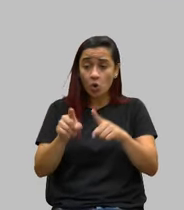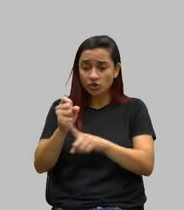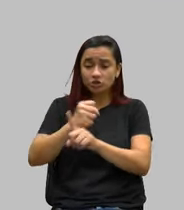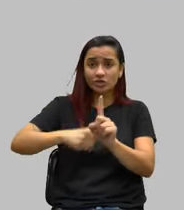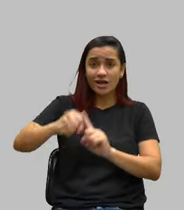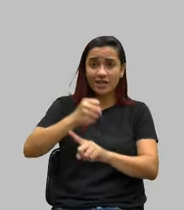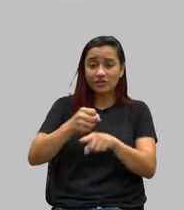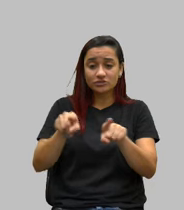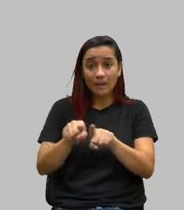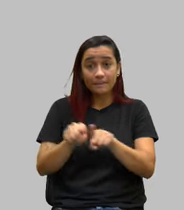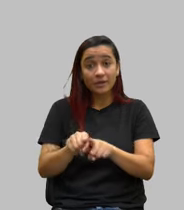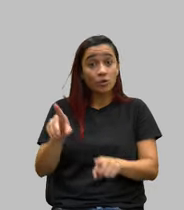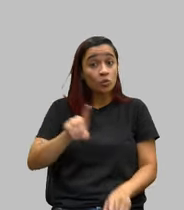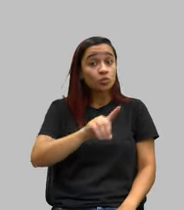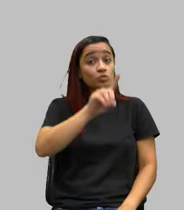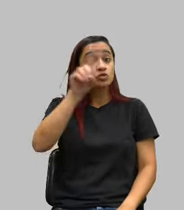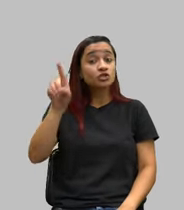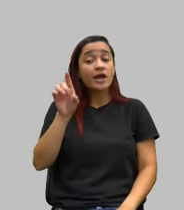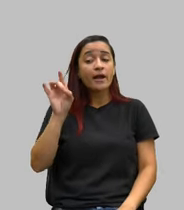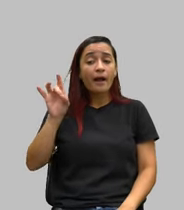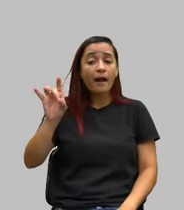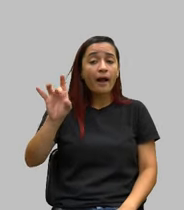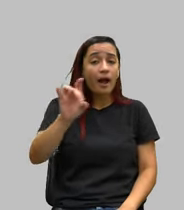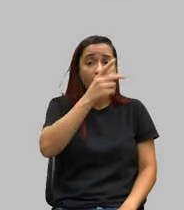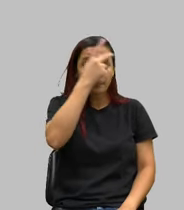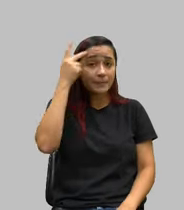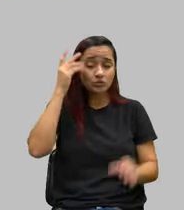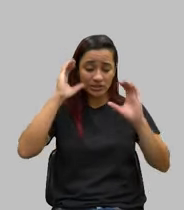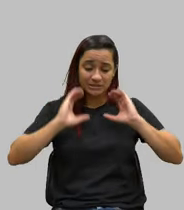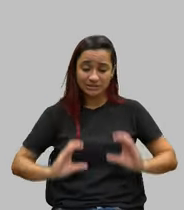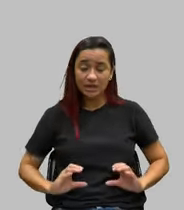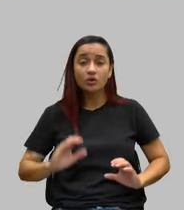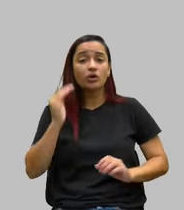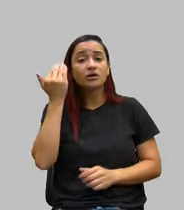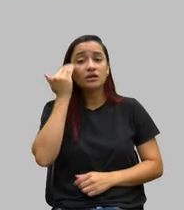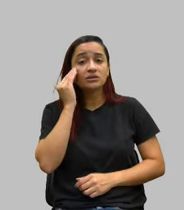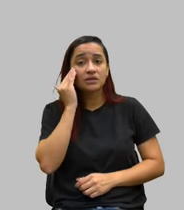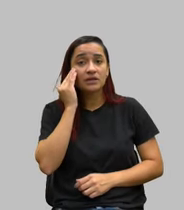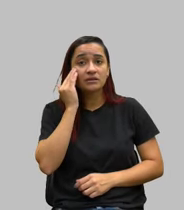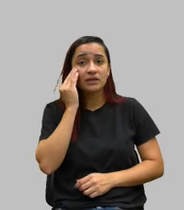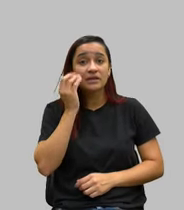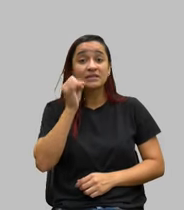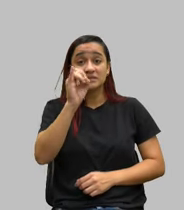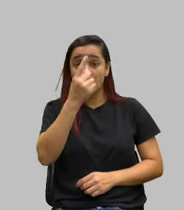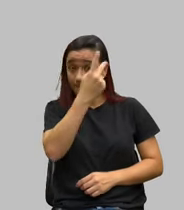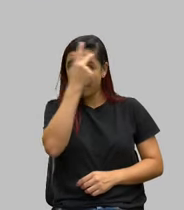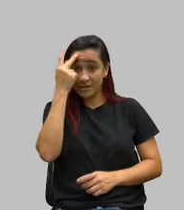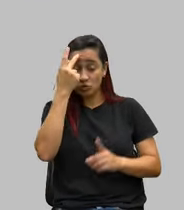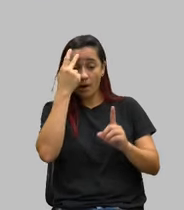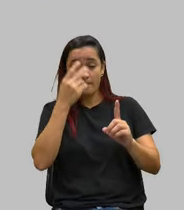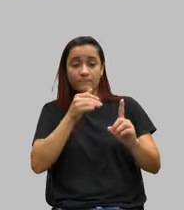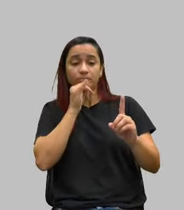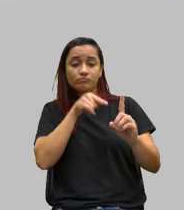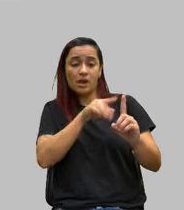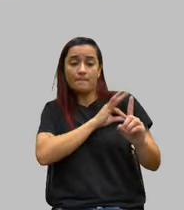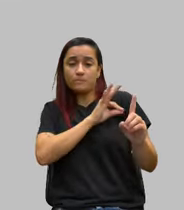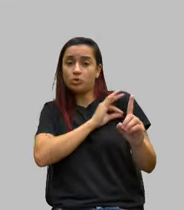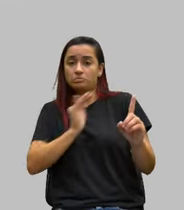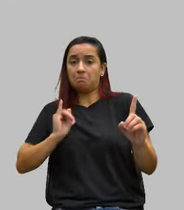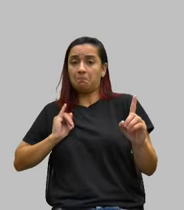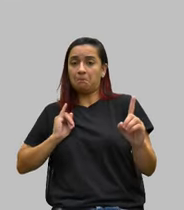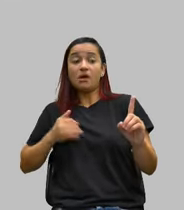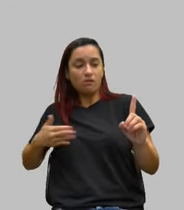cada cidadão entender que o ataque a Major lá paisana